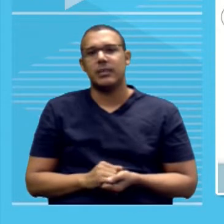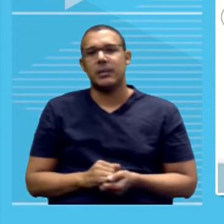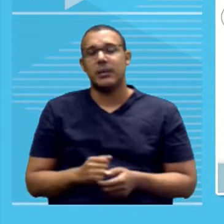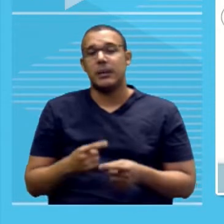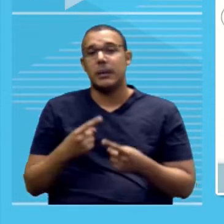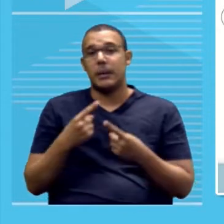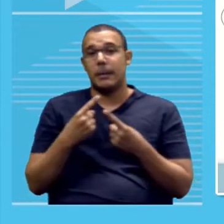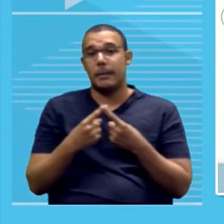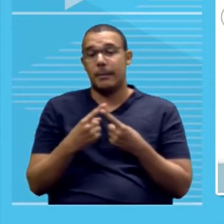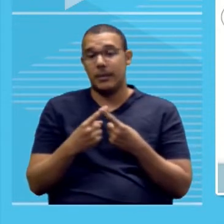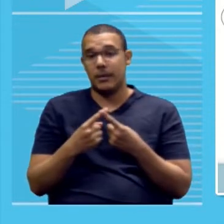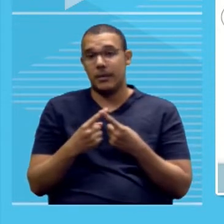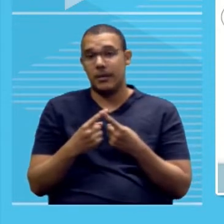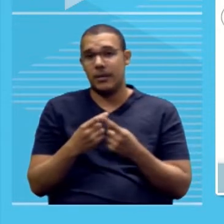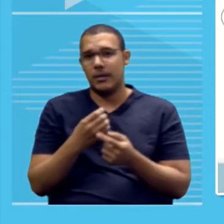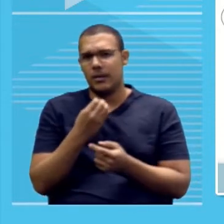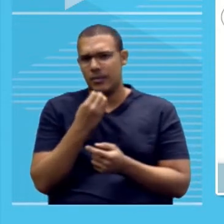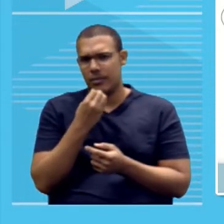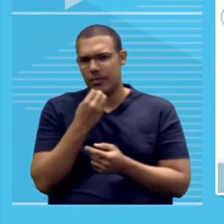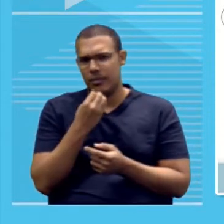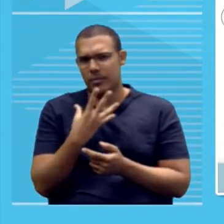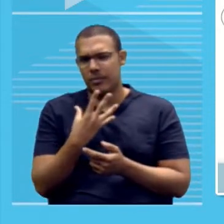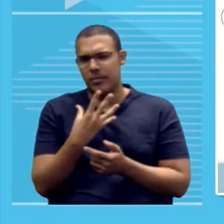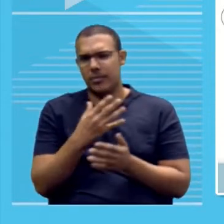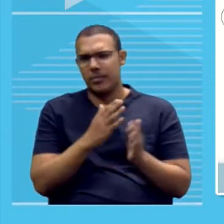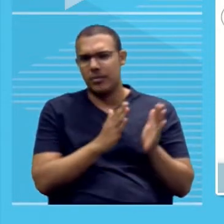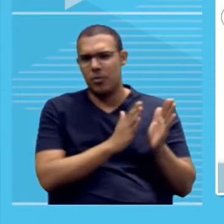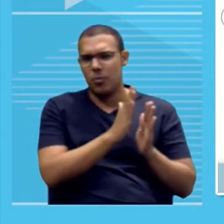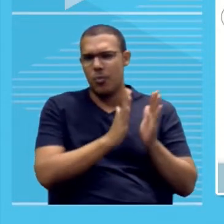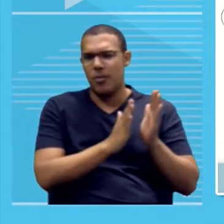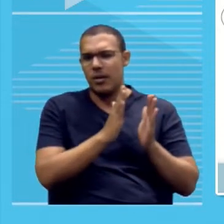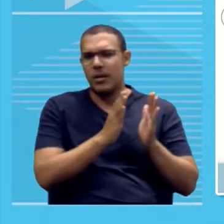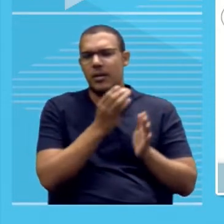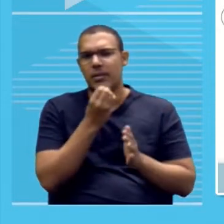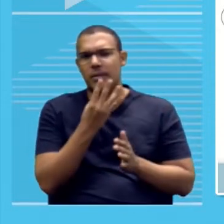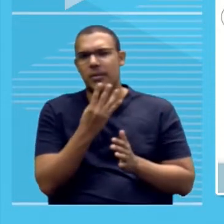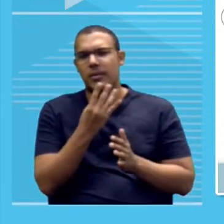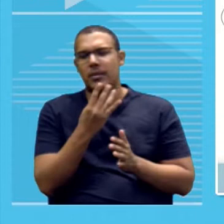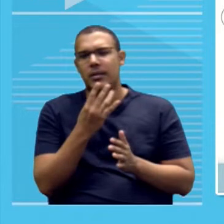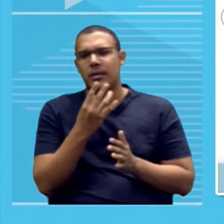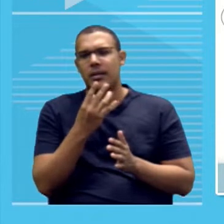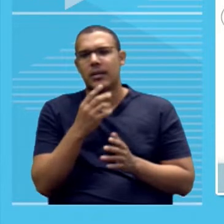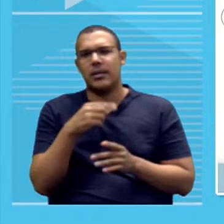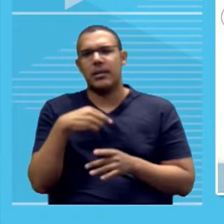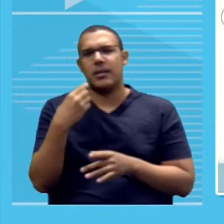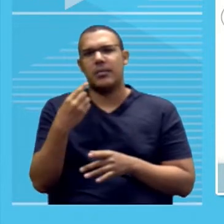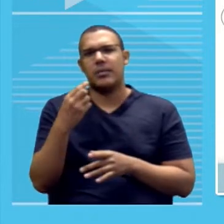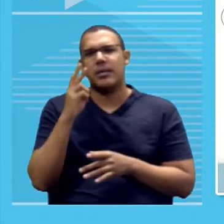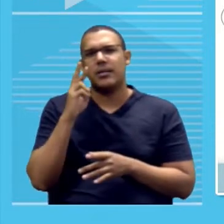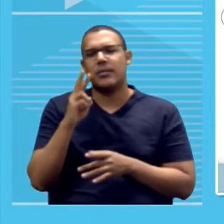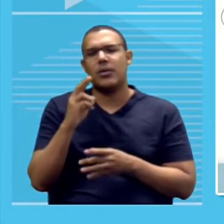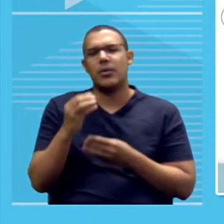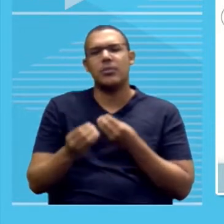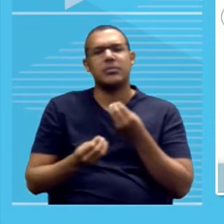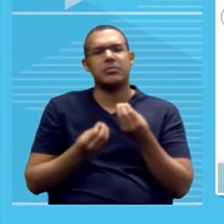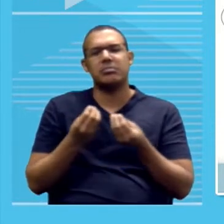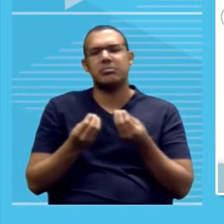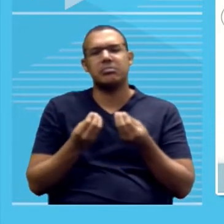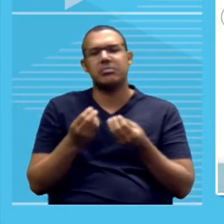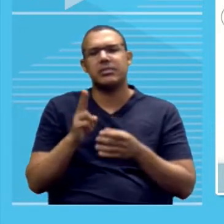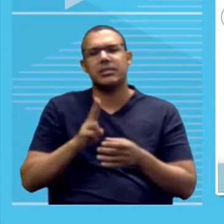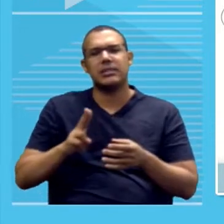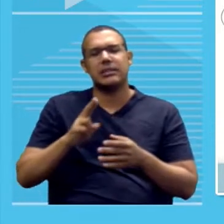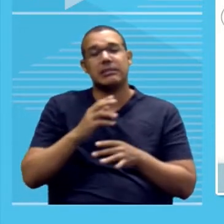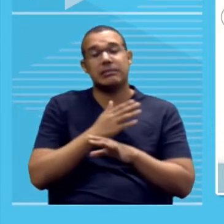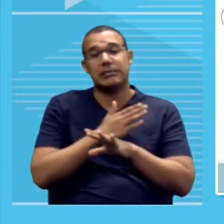útil até um determinado ponto da humanidade. Depois a gente viu, nossa, como é que a gente pôde usar isso por tanto tempo? Deixa eu te